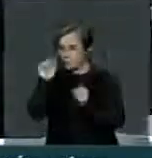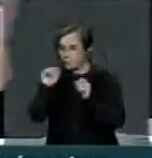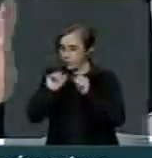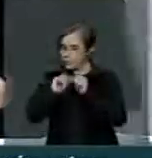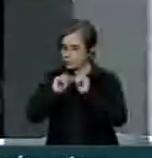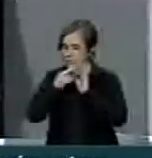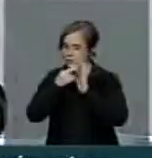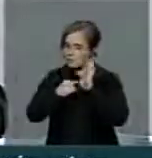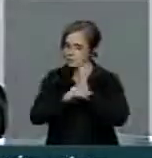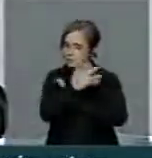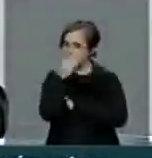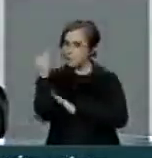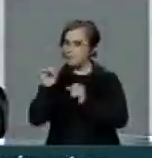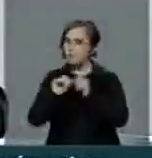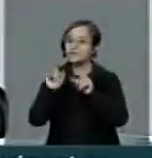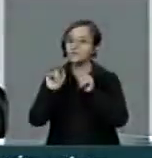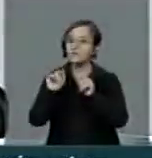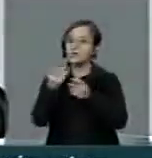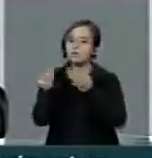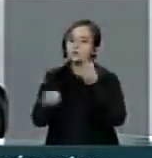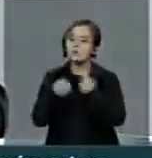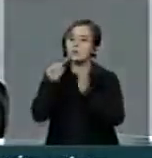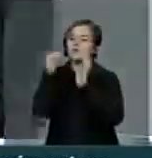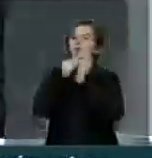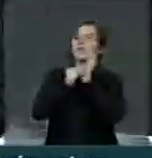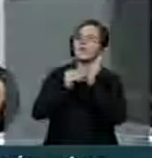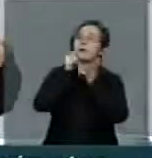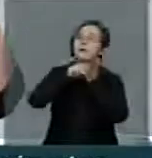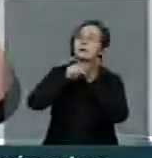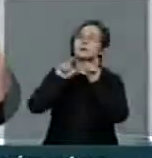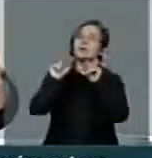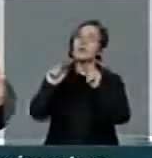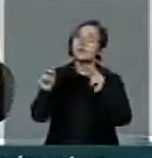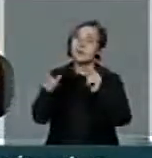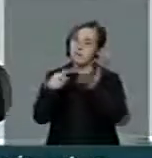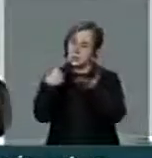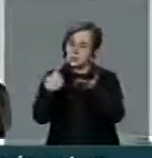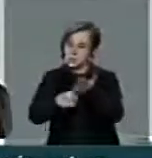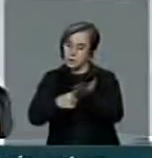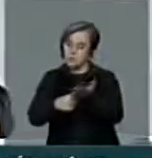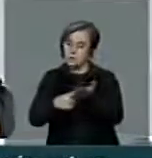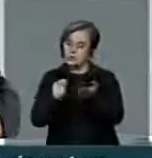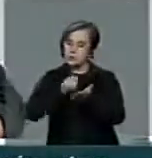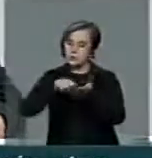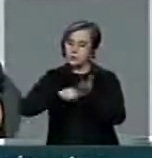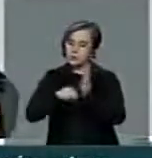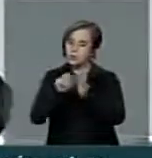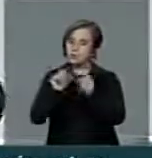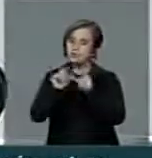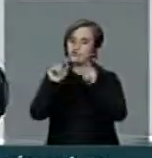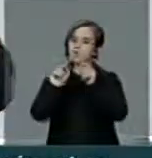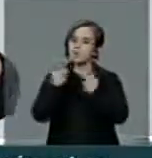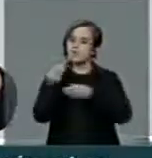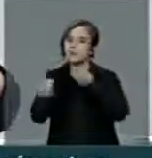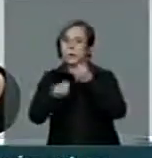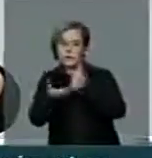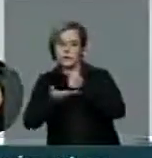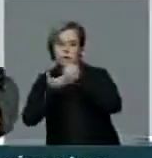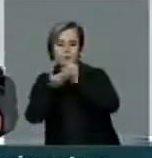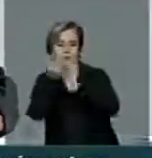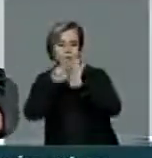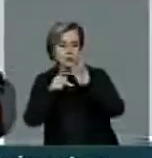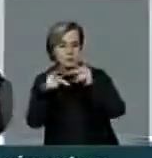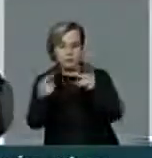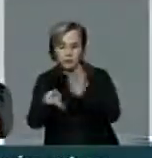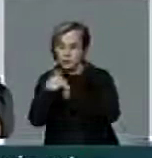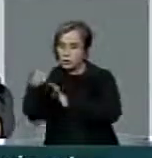O senhor vai dizer como é que o senhor vai fazer a regulação ambiental. É isso, o termo de compromisso vai dizer o que fazer com base em uma coisa que o senhor vai... É isso. O senhor